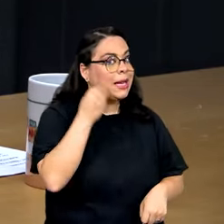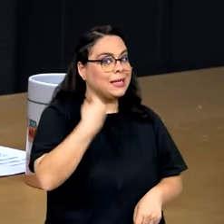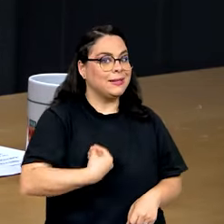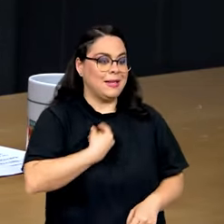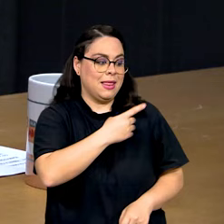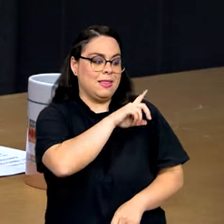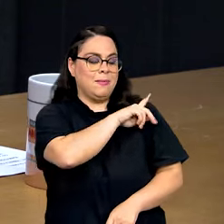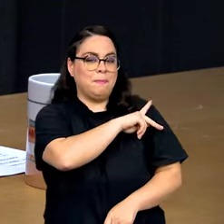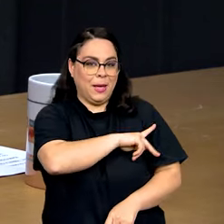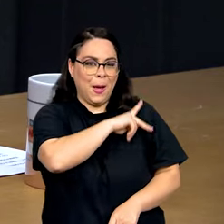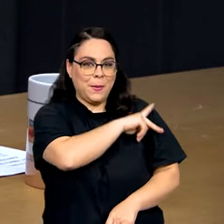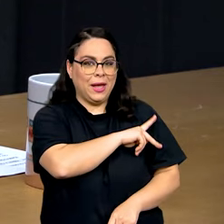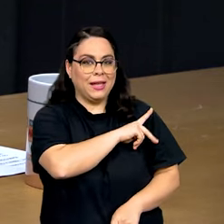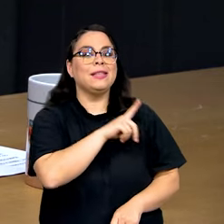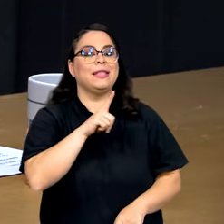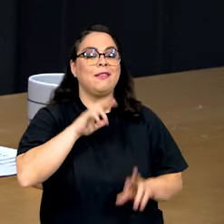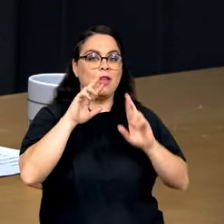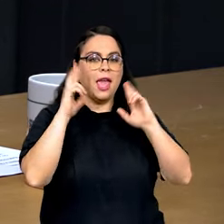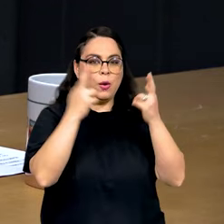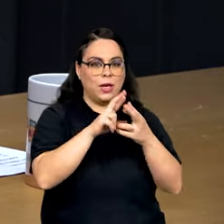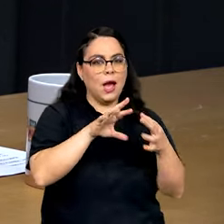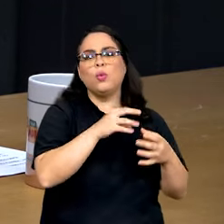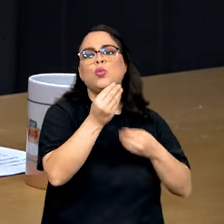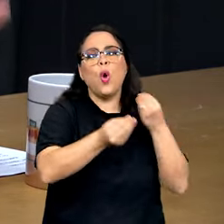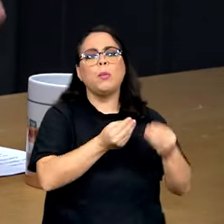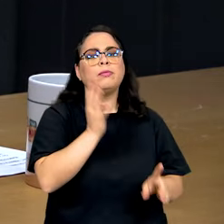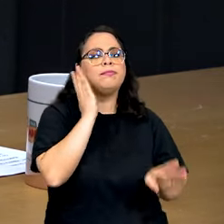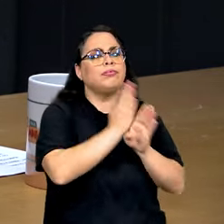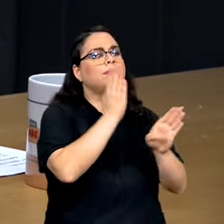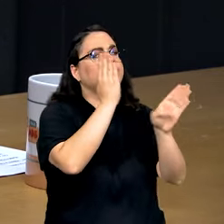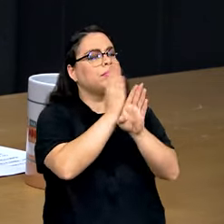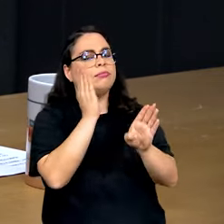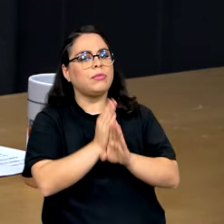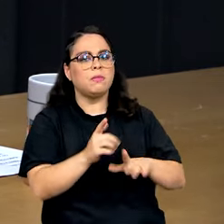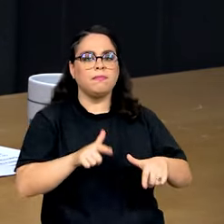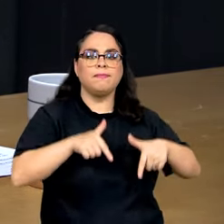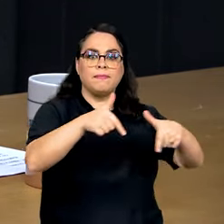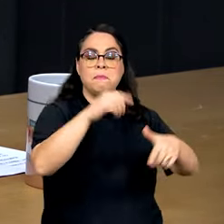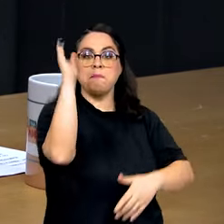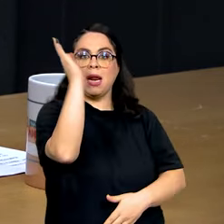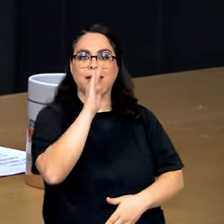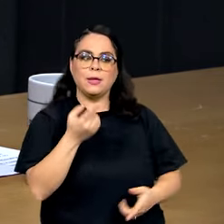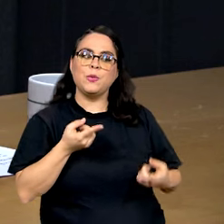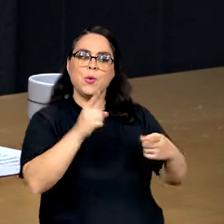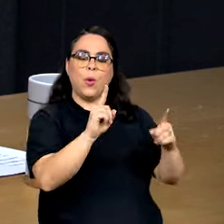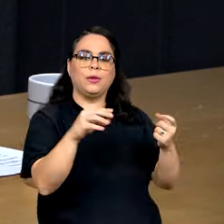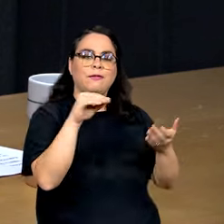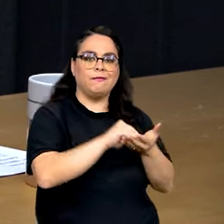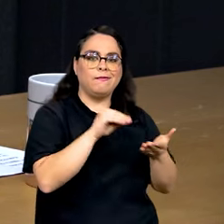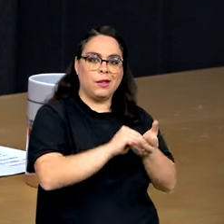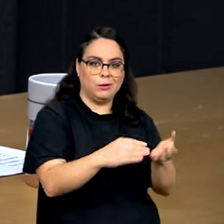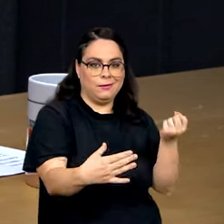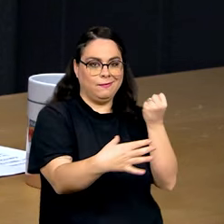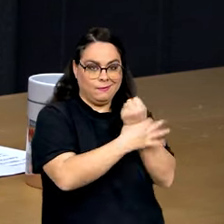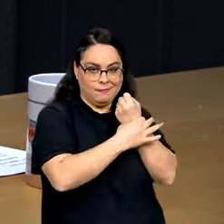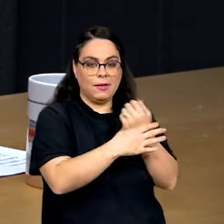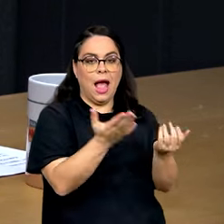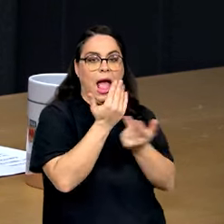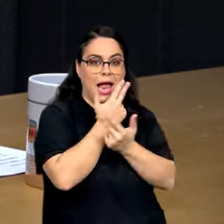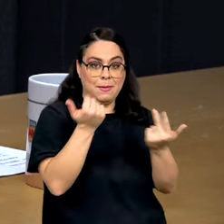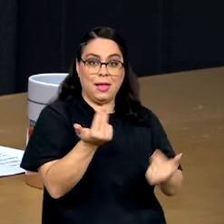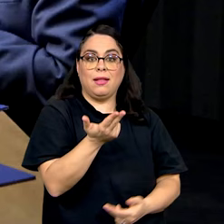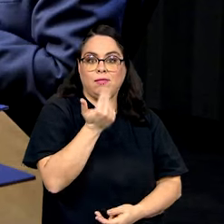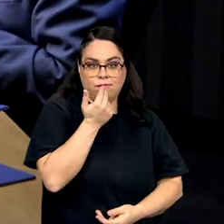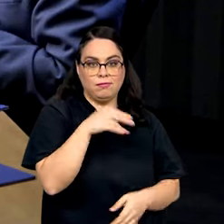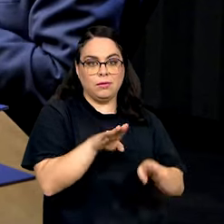reunião da Força Tarefa PR aliança Global algumas das iniciativas brasileiras de combate a insegurança alimentar e nutricional